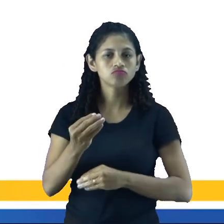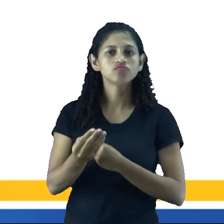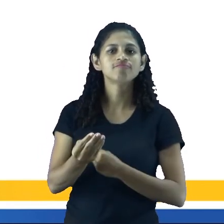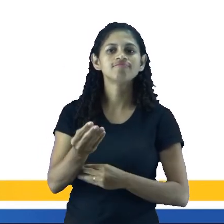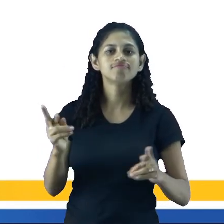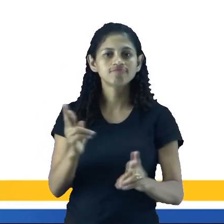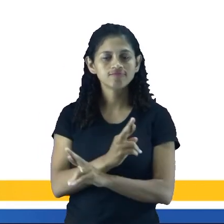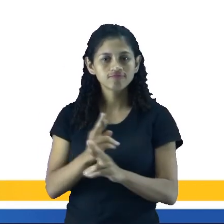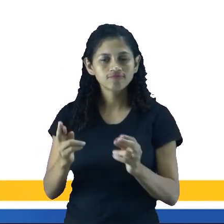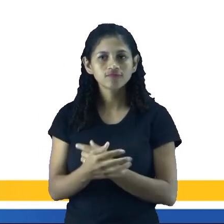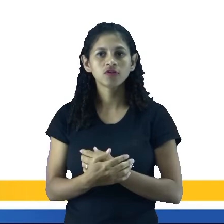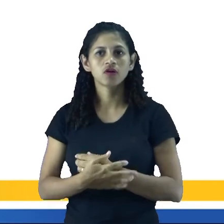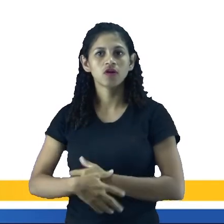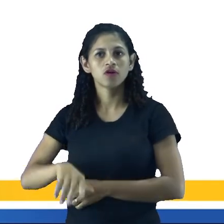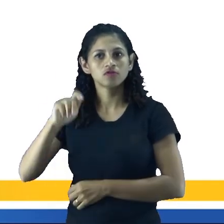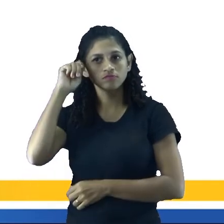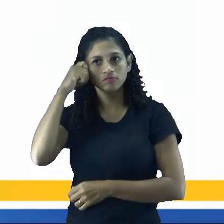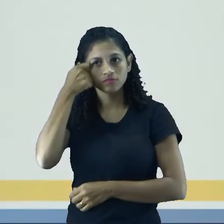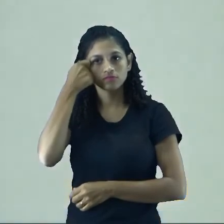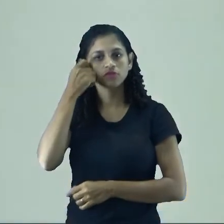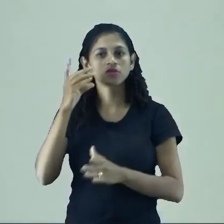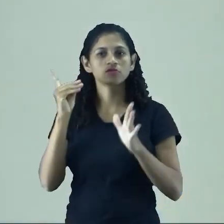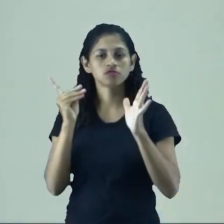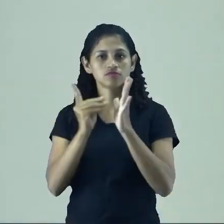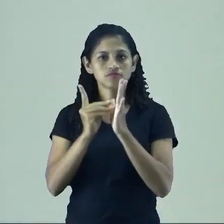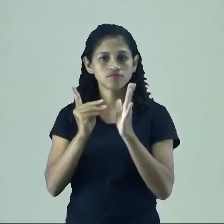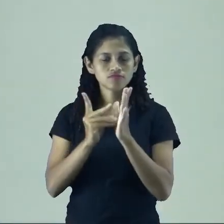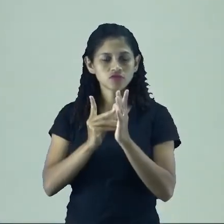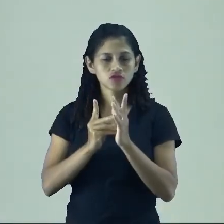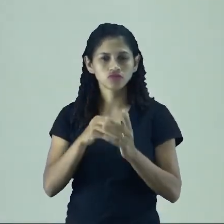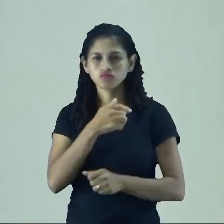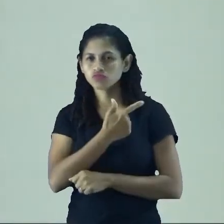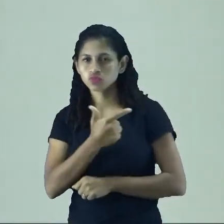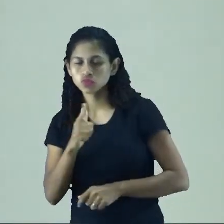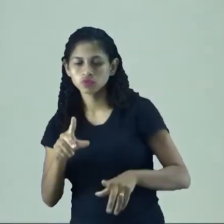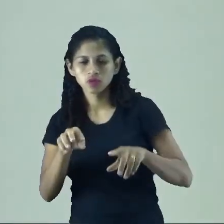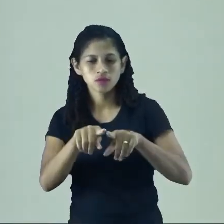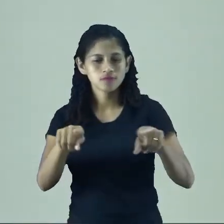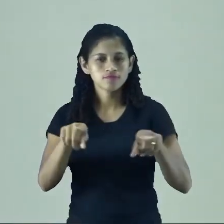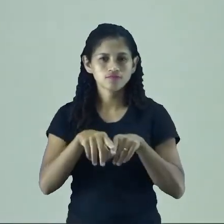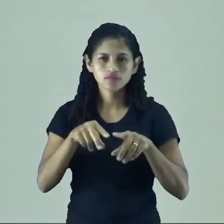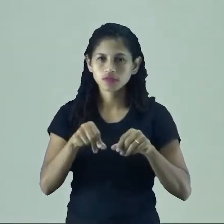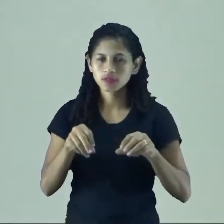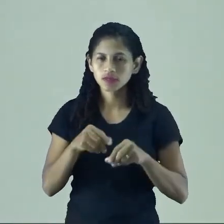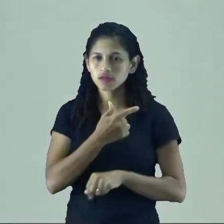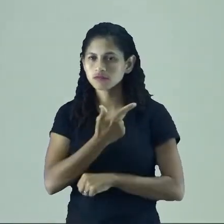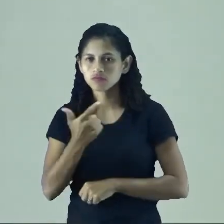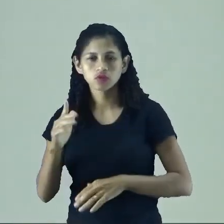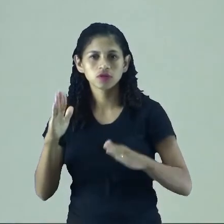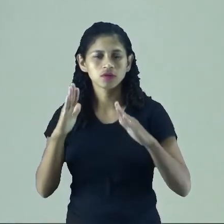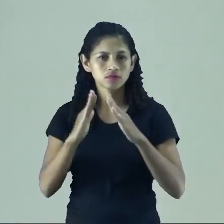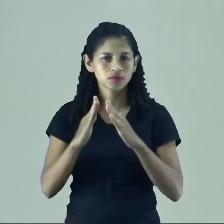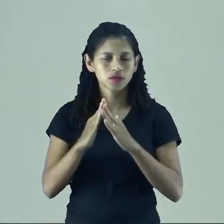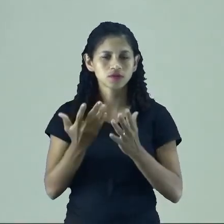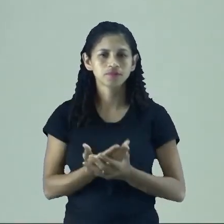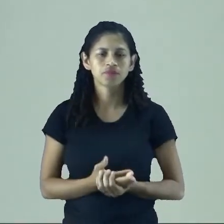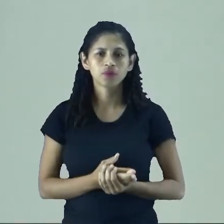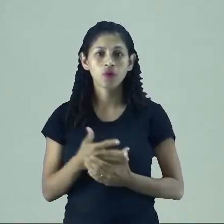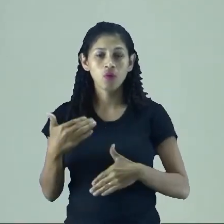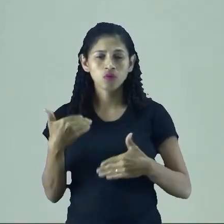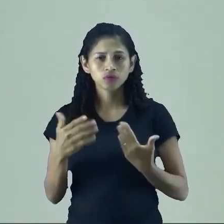movimentos sociais tradicionais? Se nós retroagirmos no tempo, e inclusive nós já tivemos